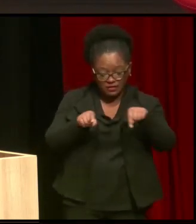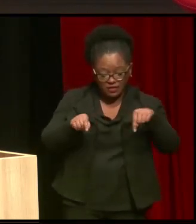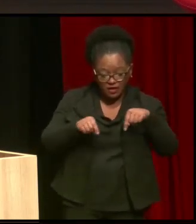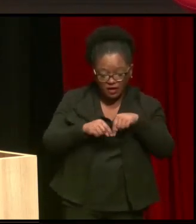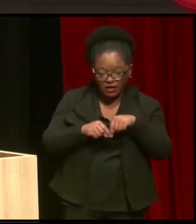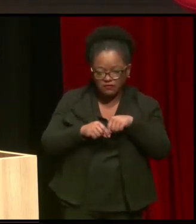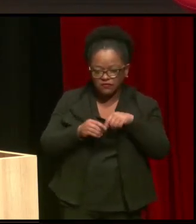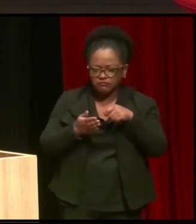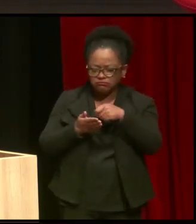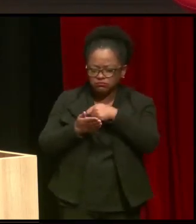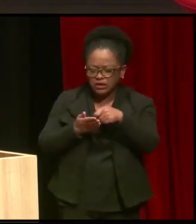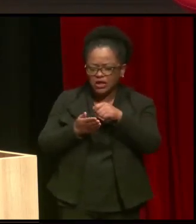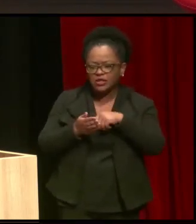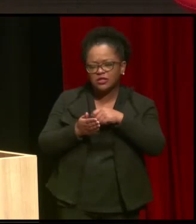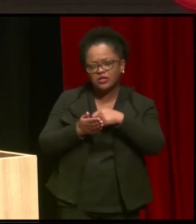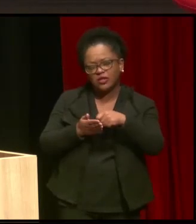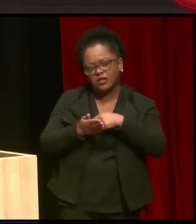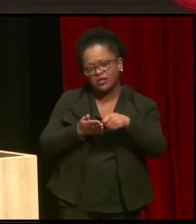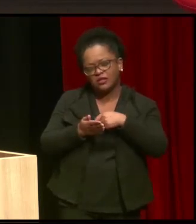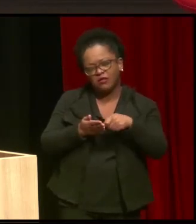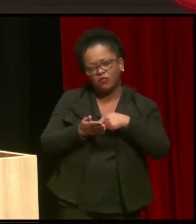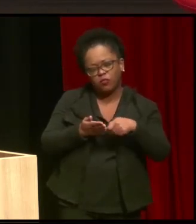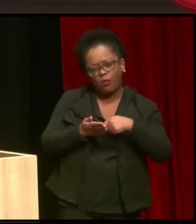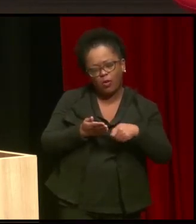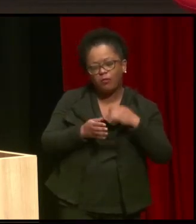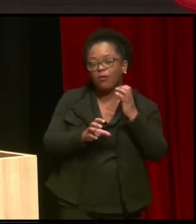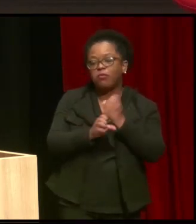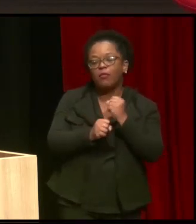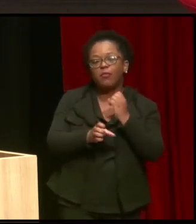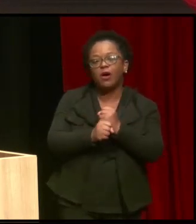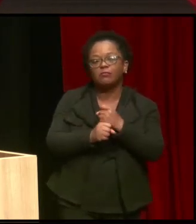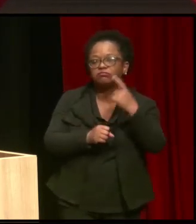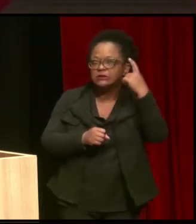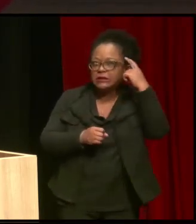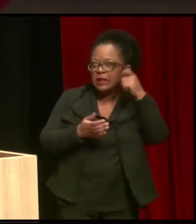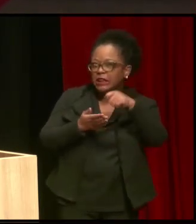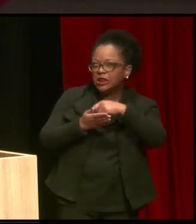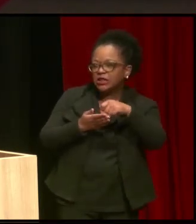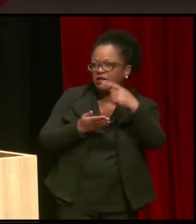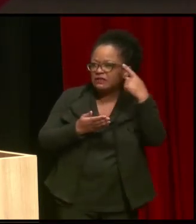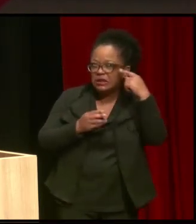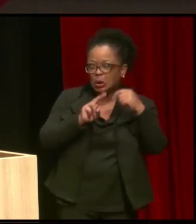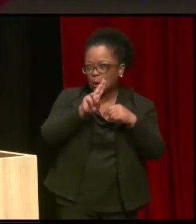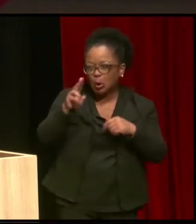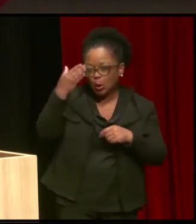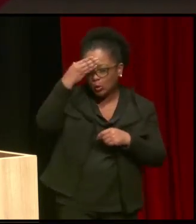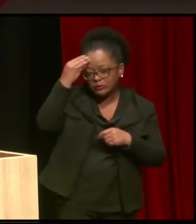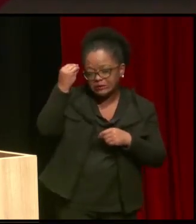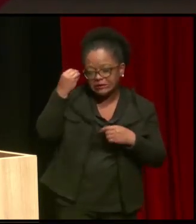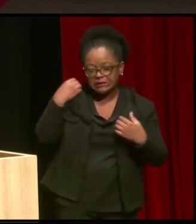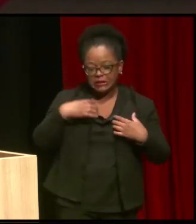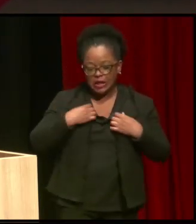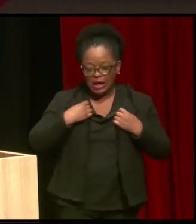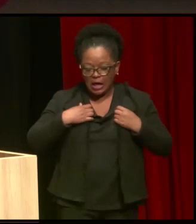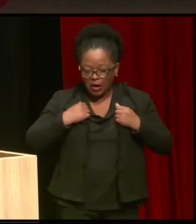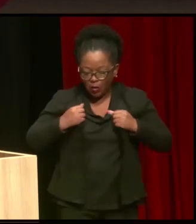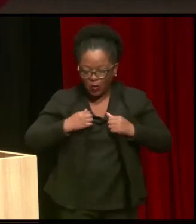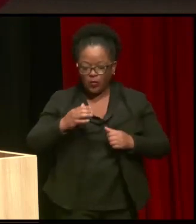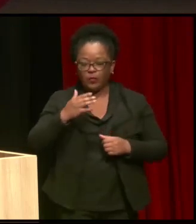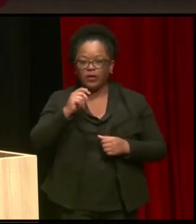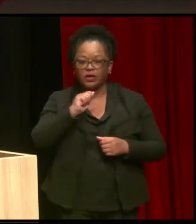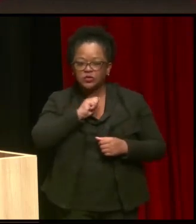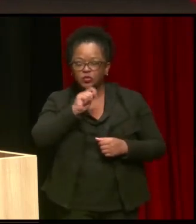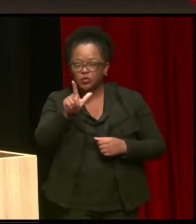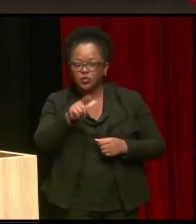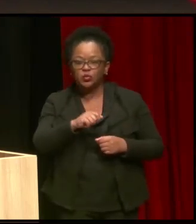mentindo. Está o Paulo, está a mulher dele, eu não sei o nome dele, eu falo, tinha um cara de gravata azul, tinha uma menina de roupa azul, sentada ao meu lado esquerdo,